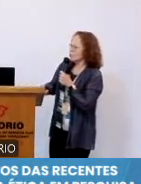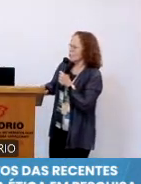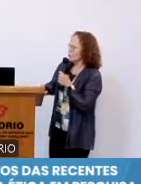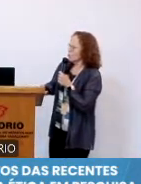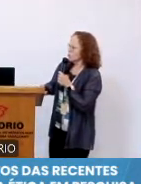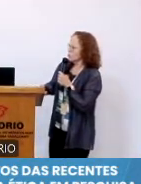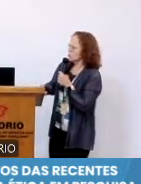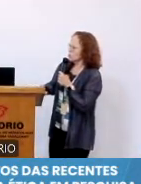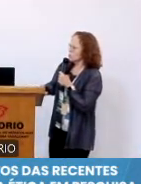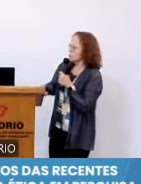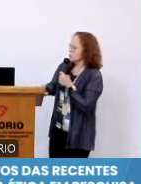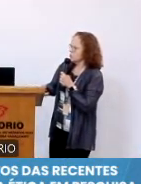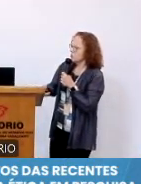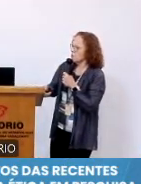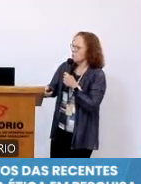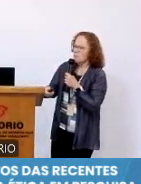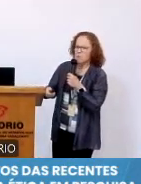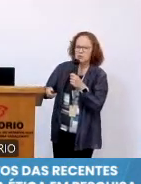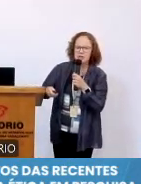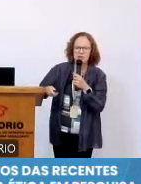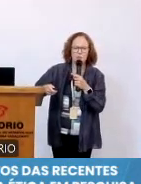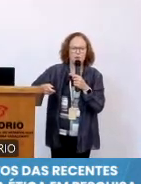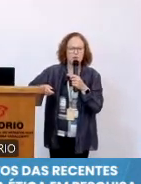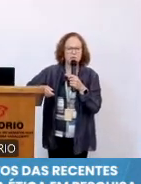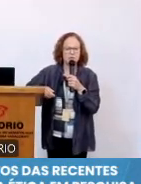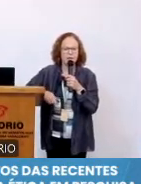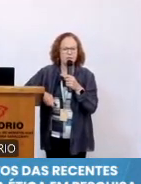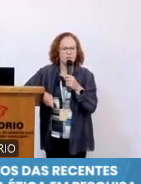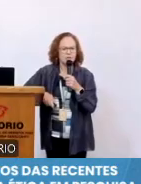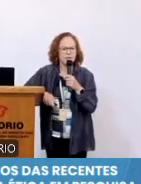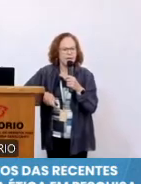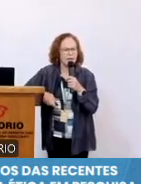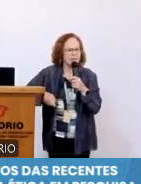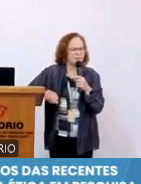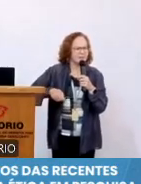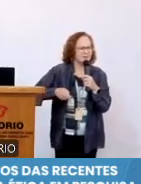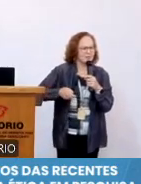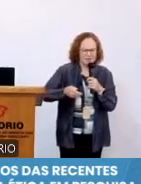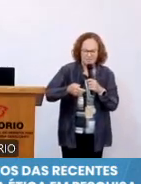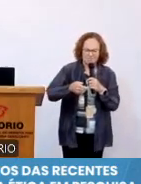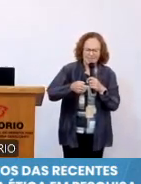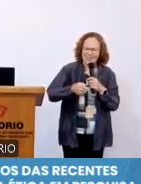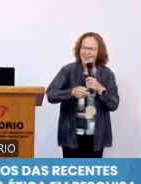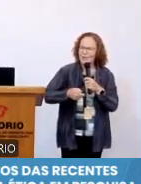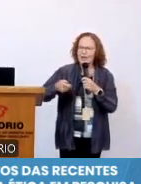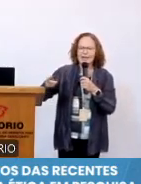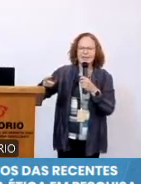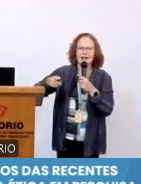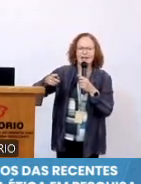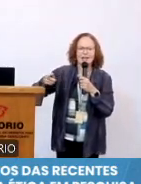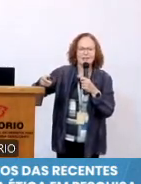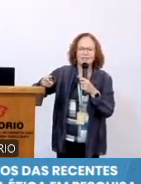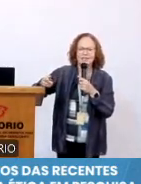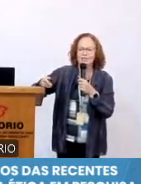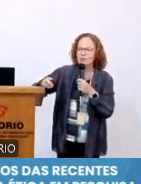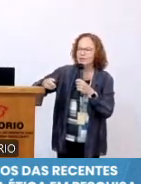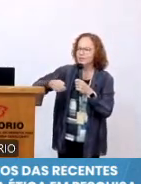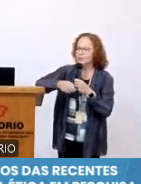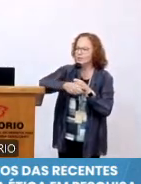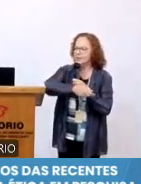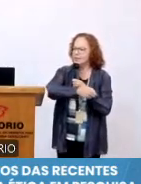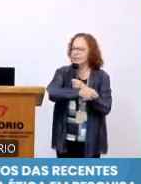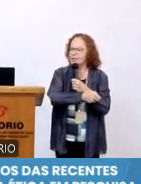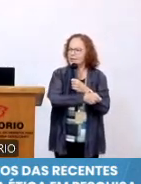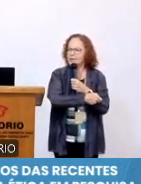de antropólogos? Não Acho sei que dizer. antropólogos não têm conselho de classe, não sei. Alguém da área de ciências humanas